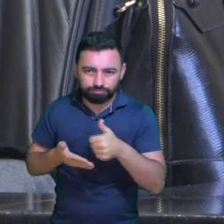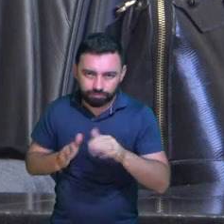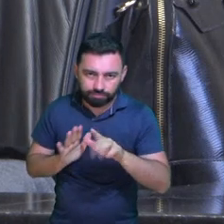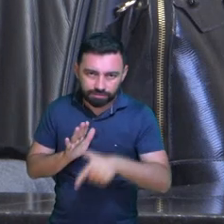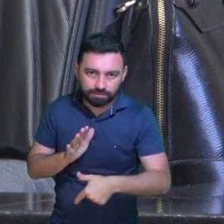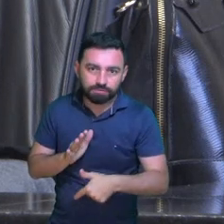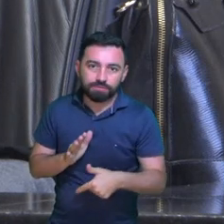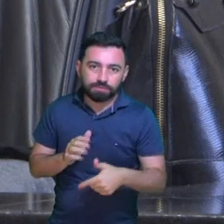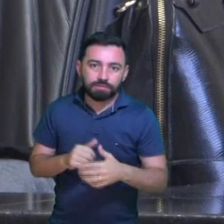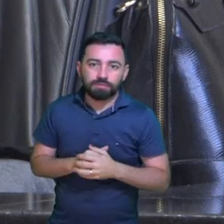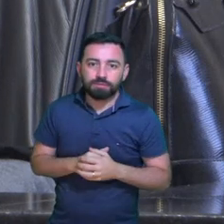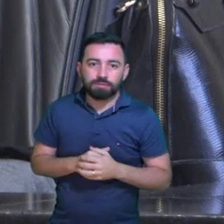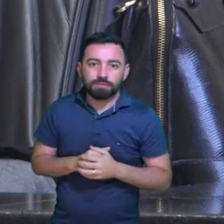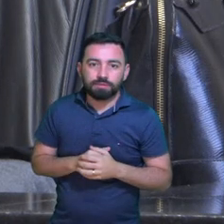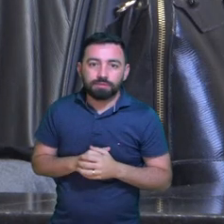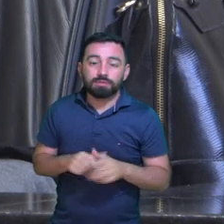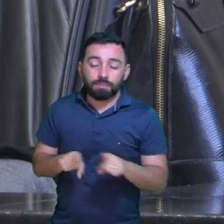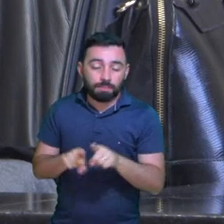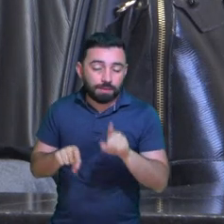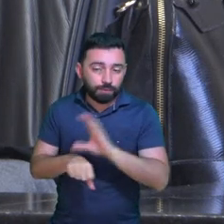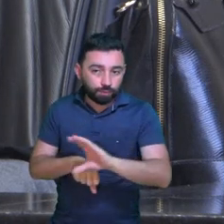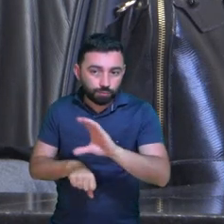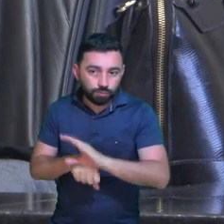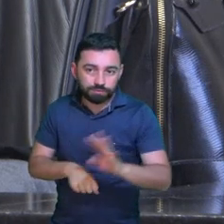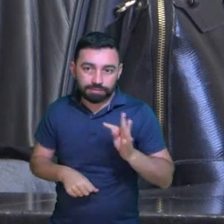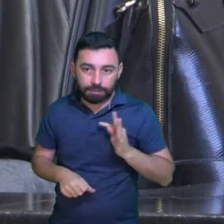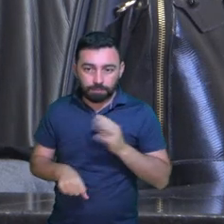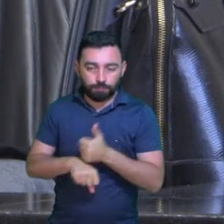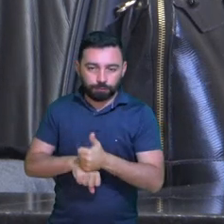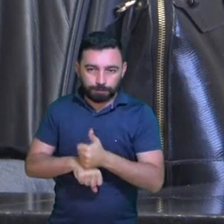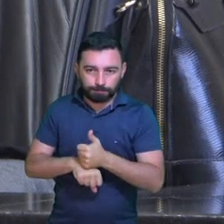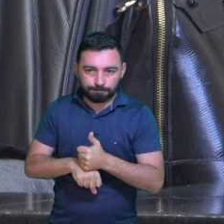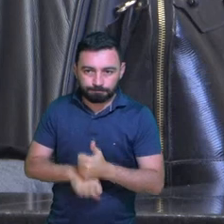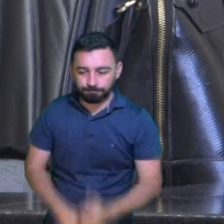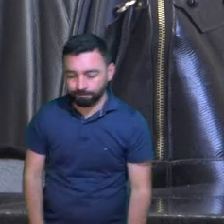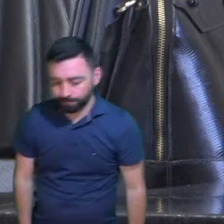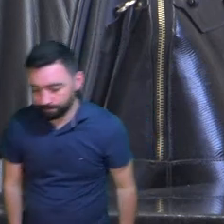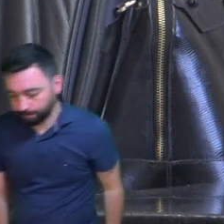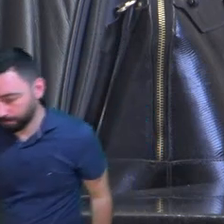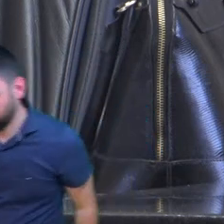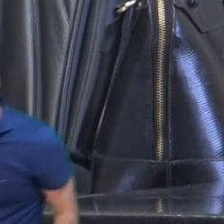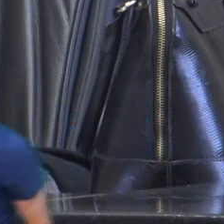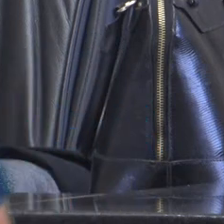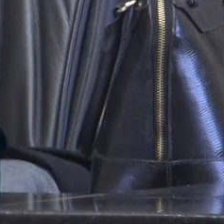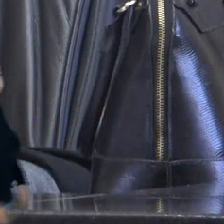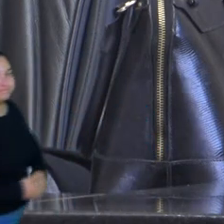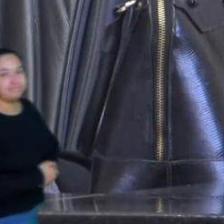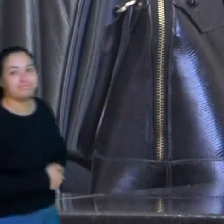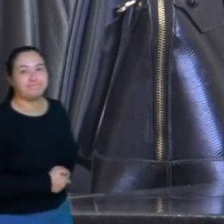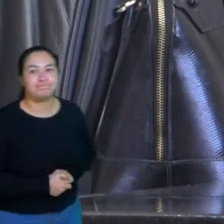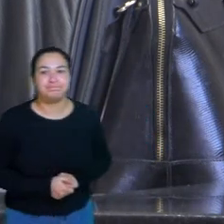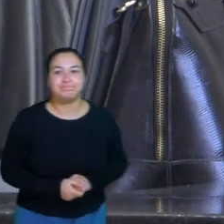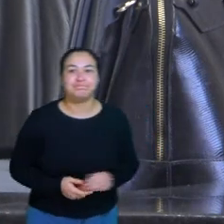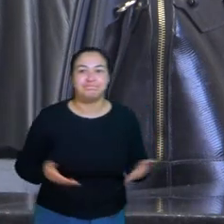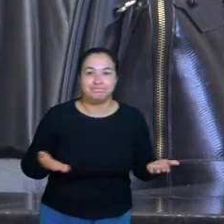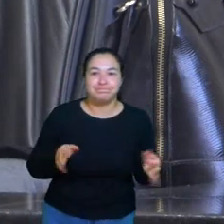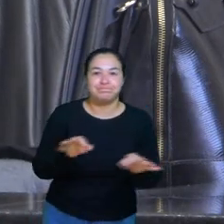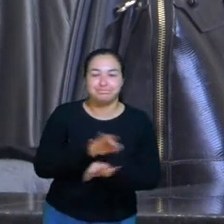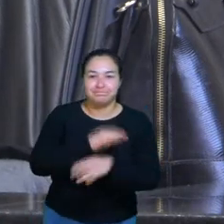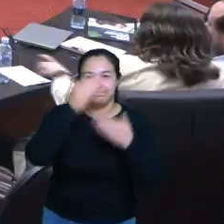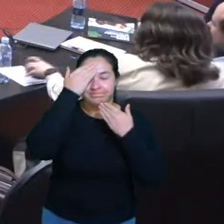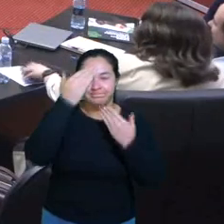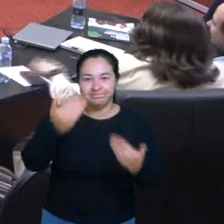formação para a os cursos técnicos profissionalizantes Tá bom eu deixo aqui muito obrigada